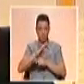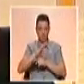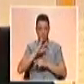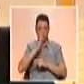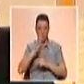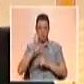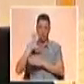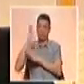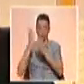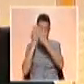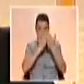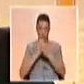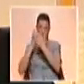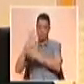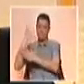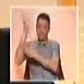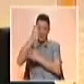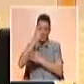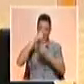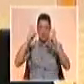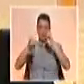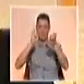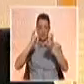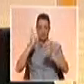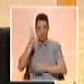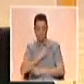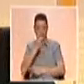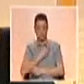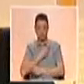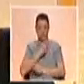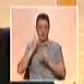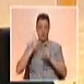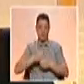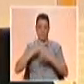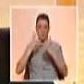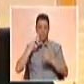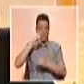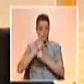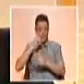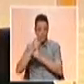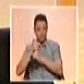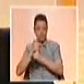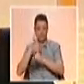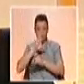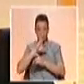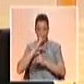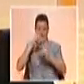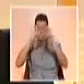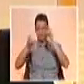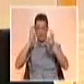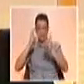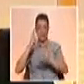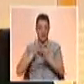impacto ambiental, sai uma declaração de impacto ambiental, a empresa tem um conjunto de obrigações que tem que cumprir. Muitas vezes não há fiscalização para ver se a empresa está a cumprir ou não. E,